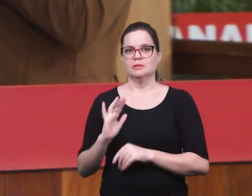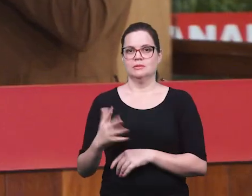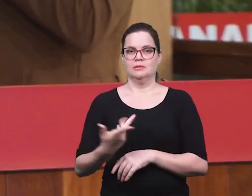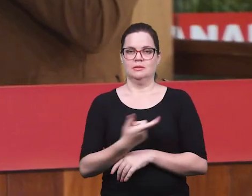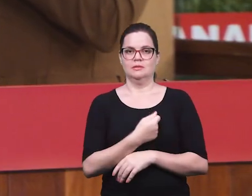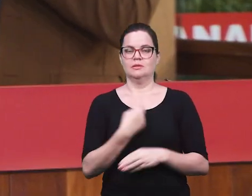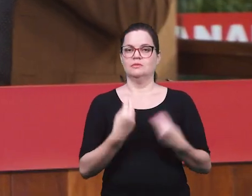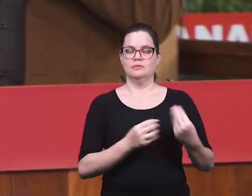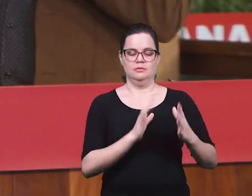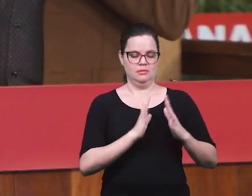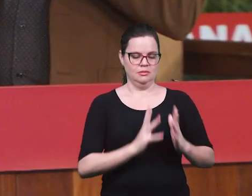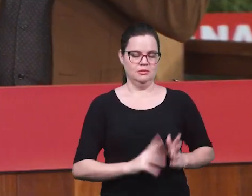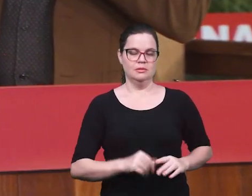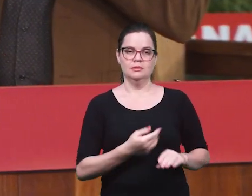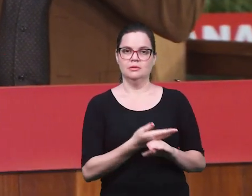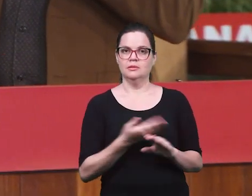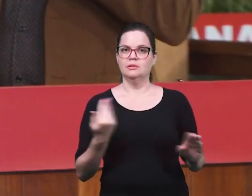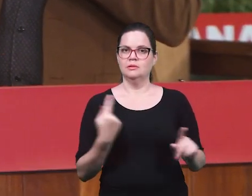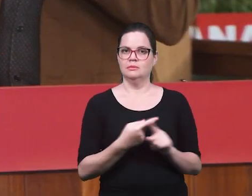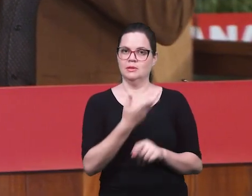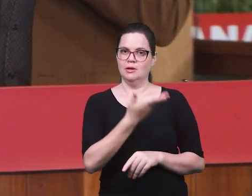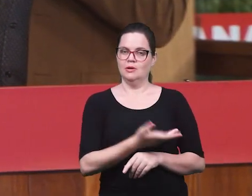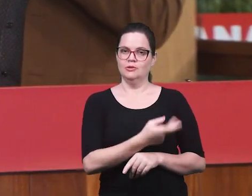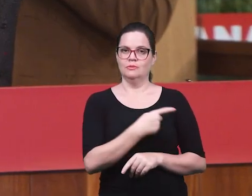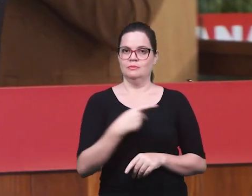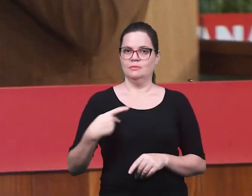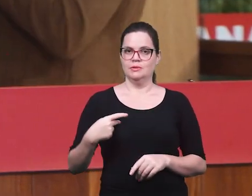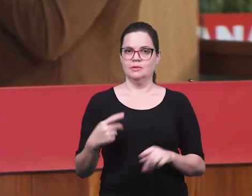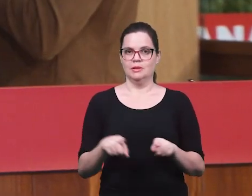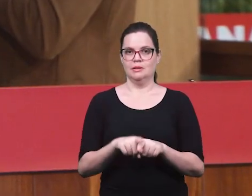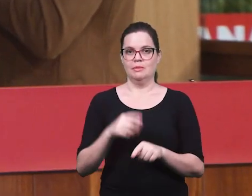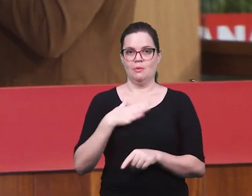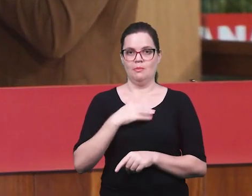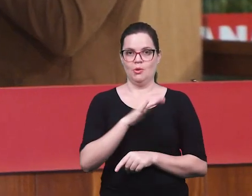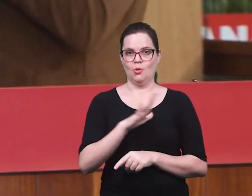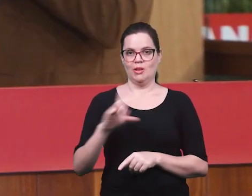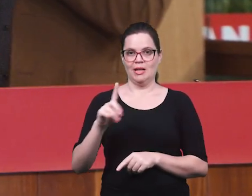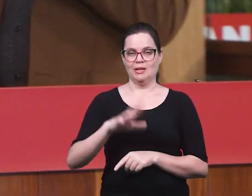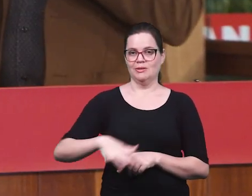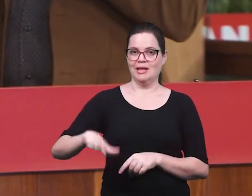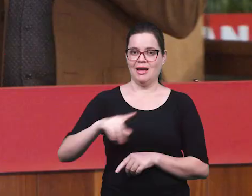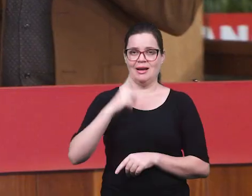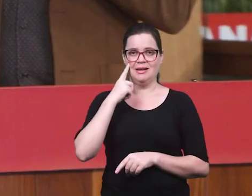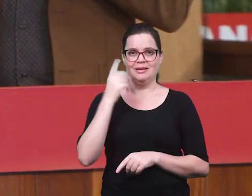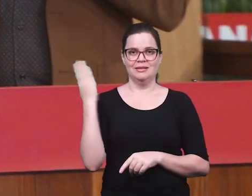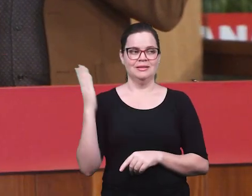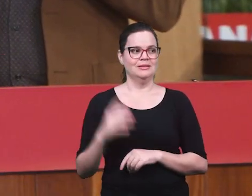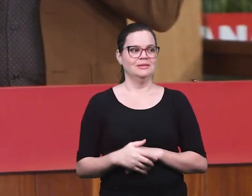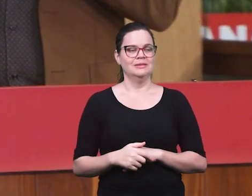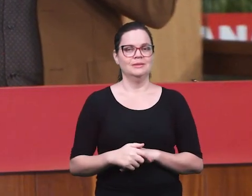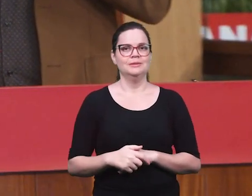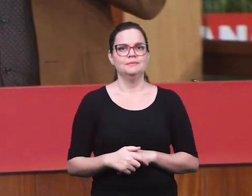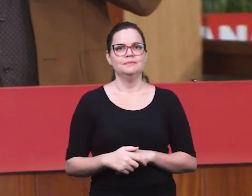em santificação, porque está aqui um pastor, inclusive é o meu coordenador lá em João